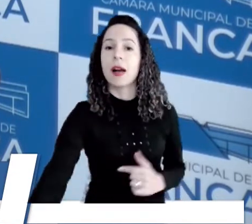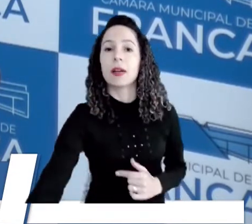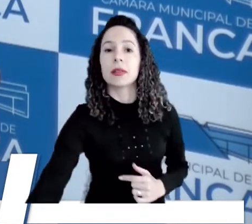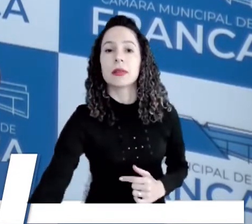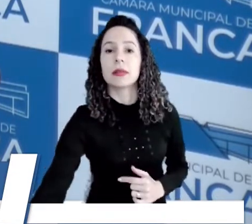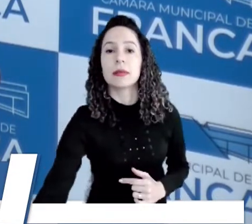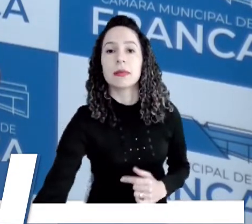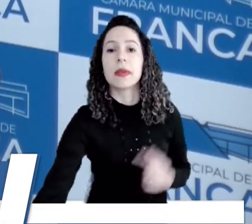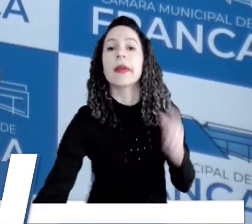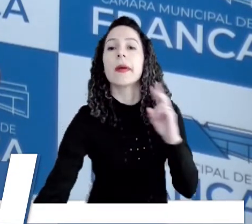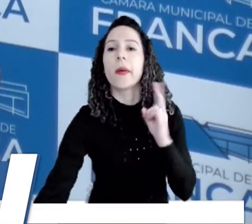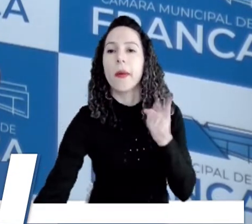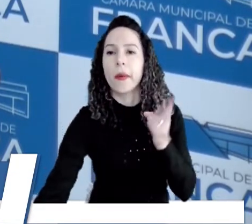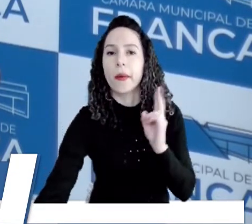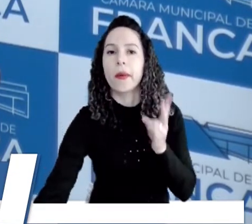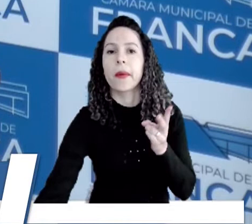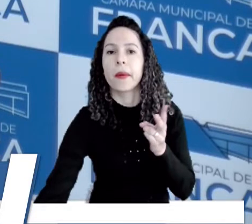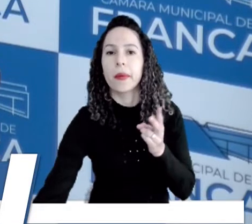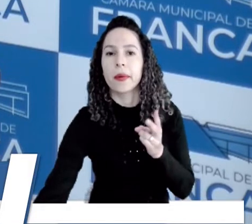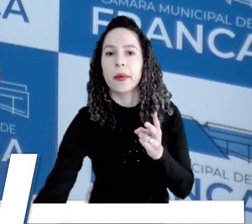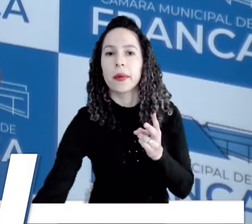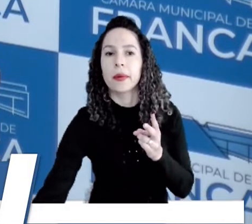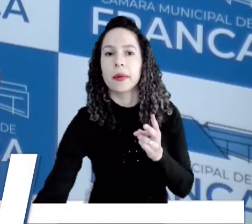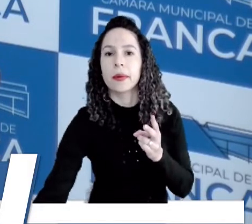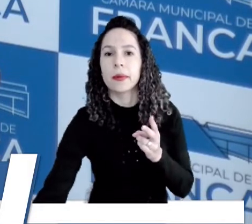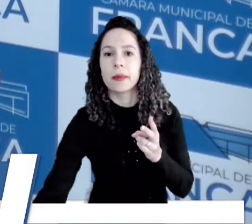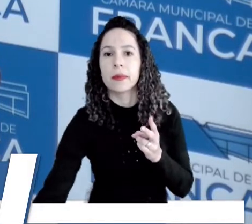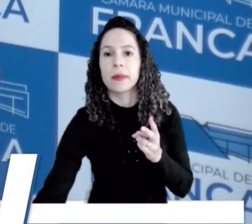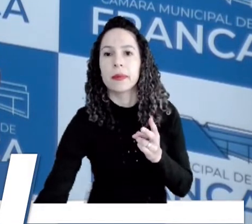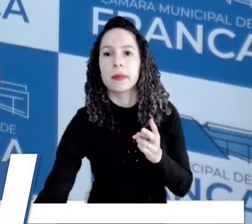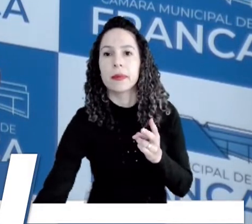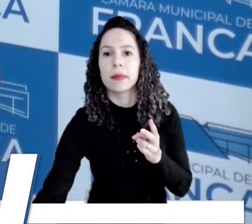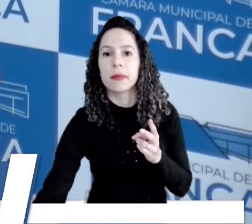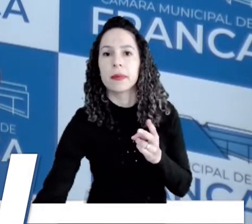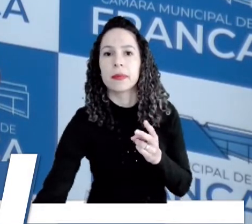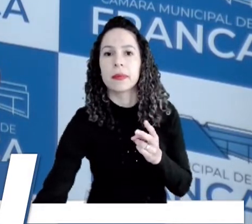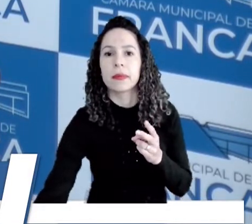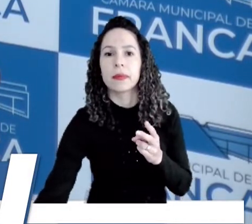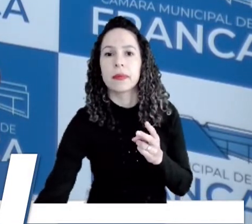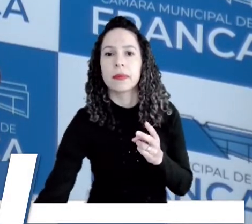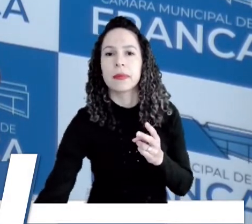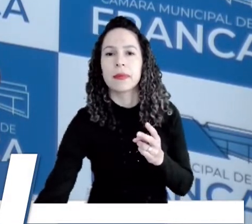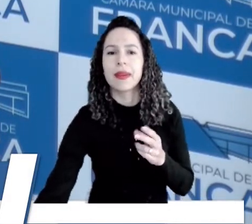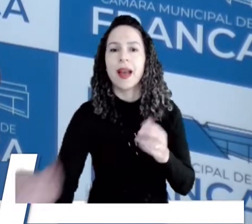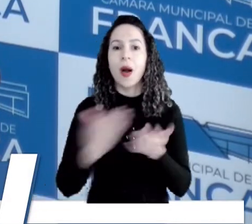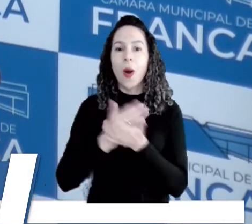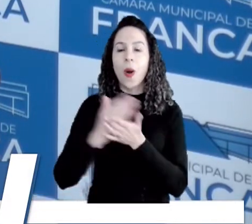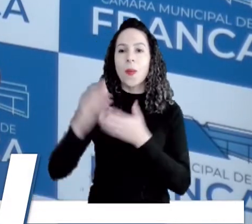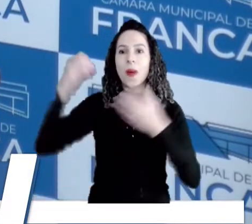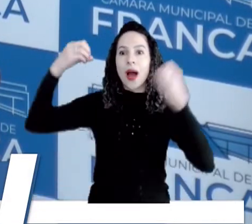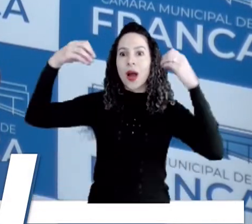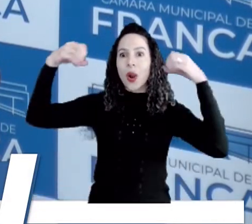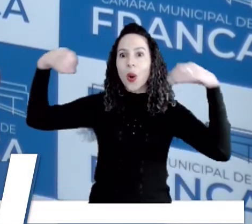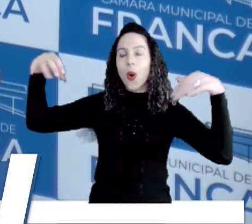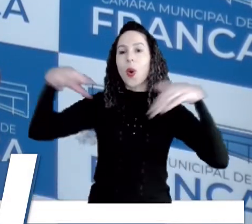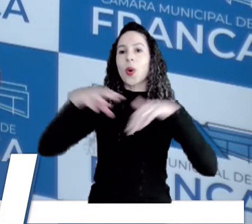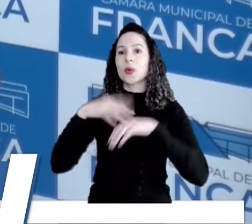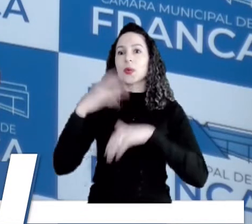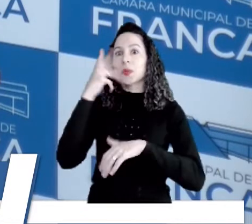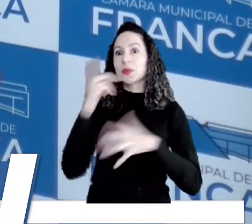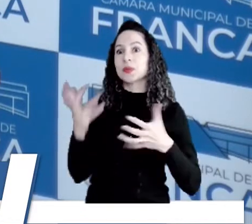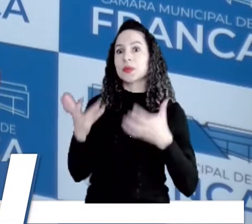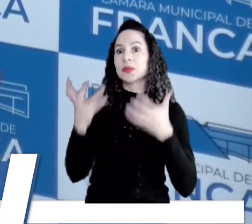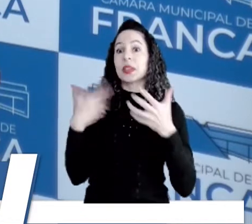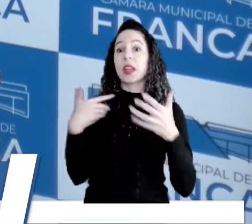poli começa a ficar iluminado, uma iluminação bonita, porque quando a gente vem aqui